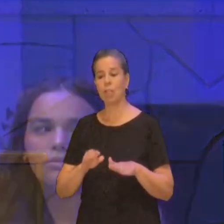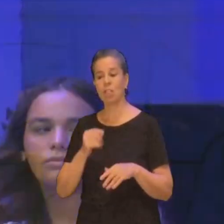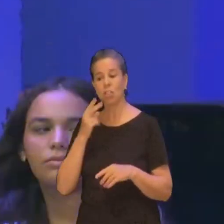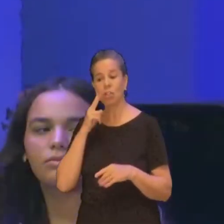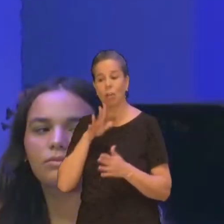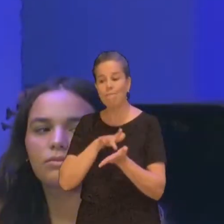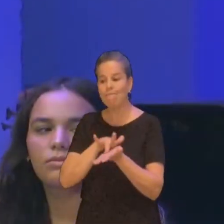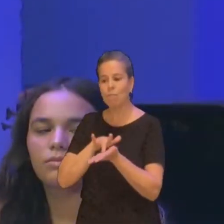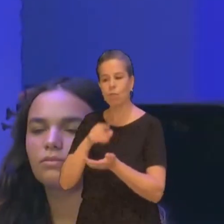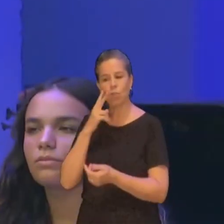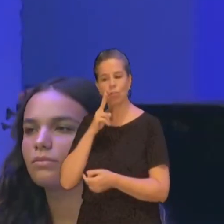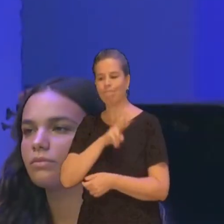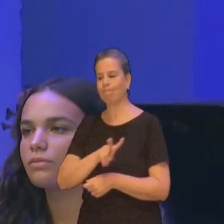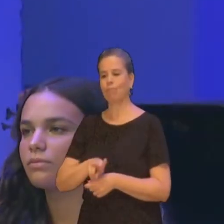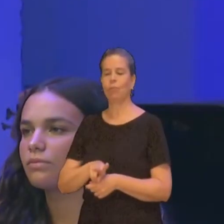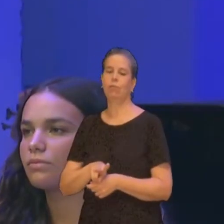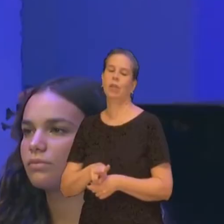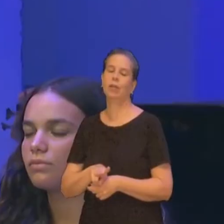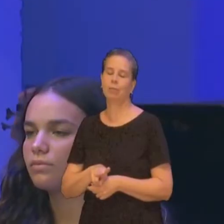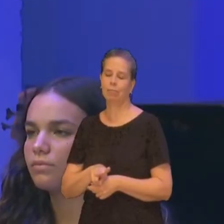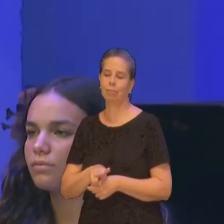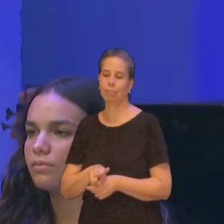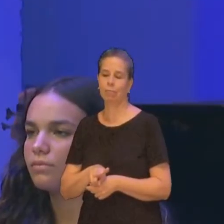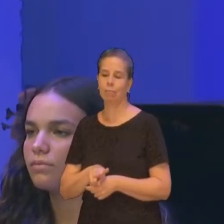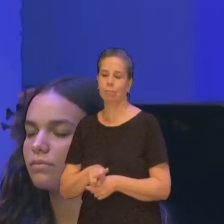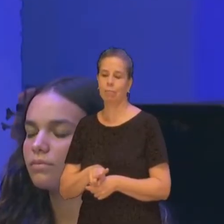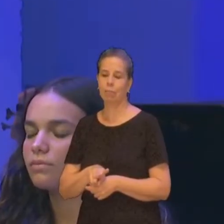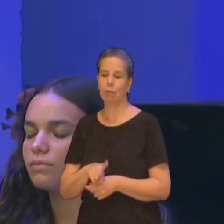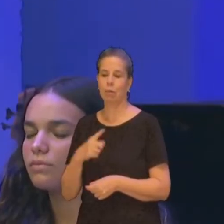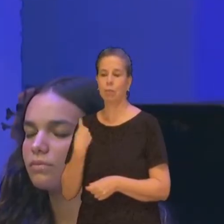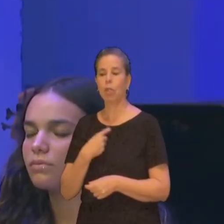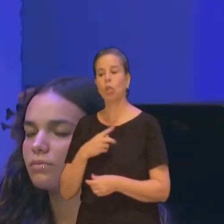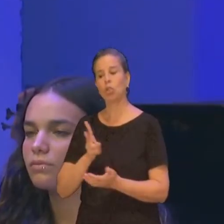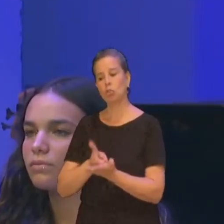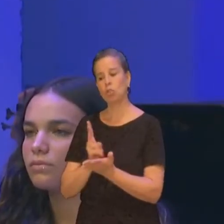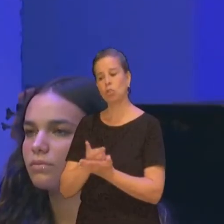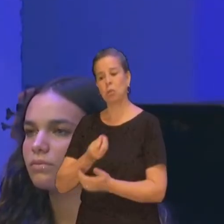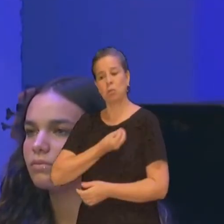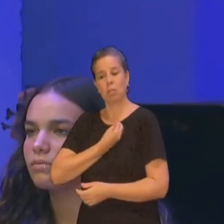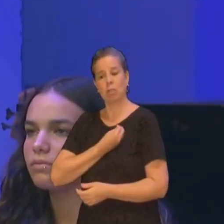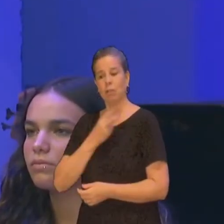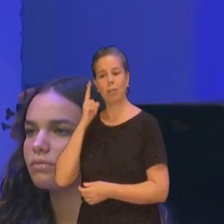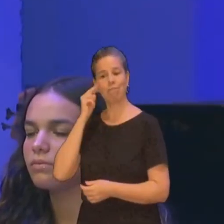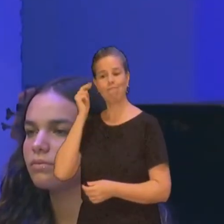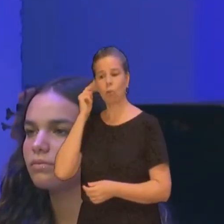atenção para a gente nos mantermos na nossa zona de conforto.